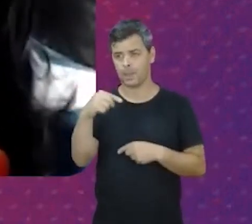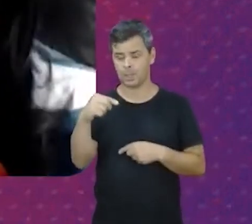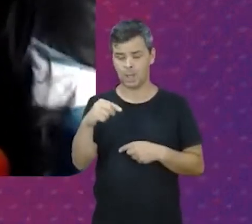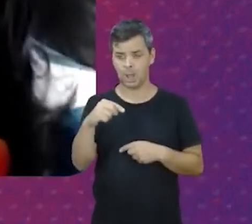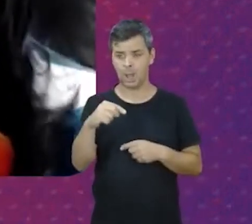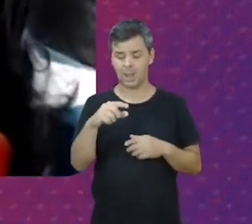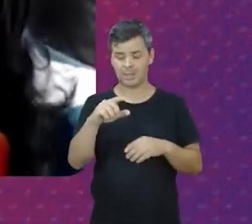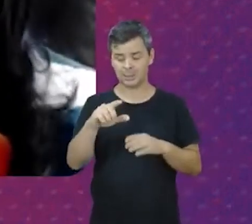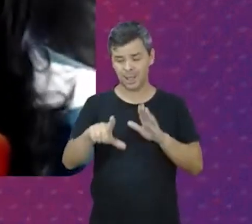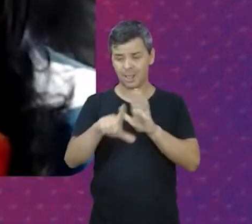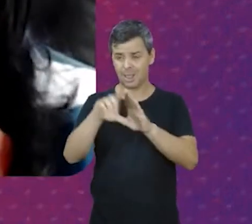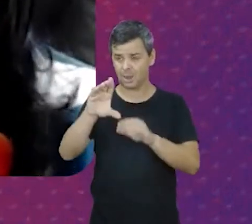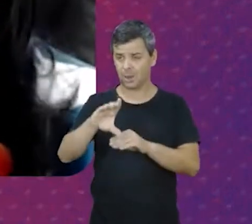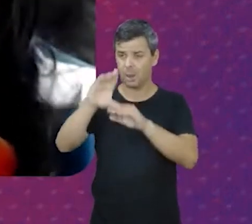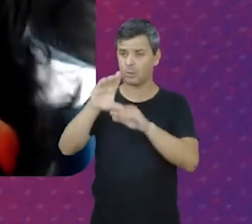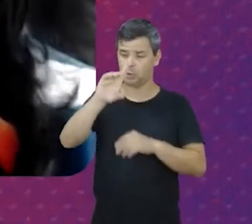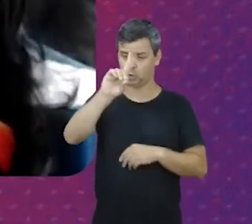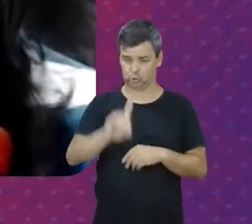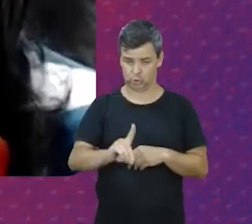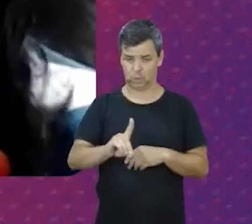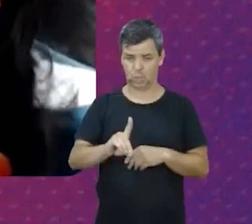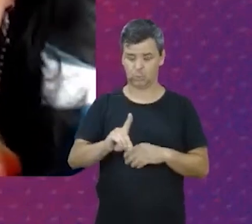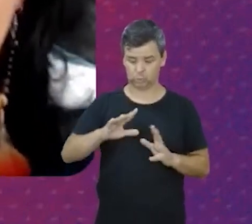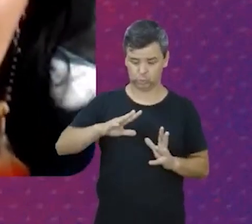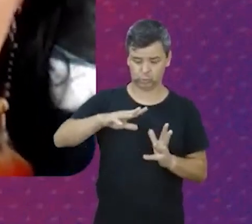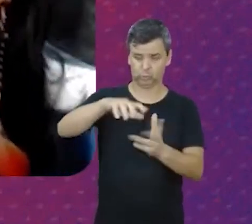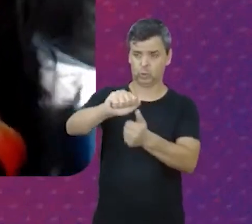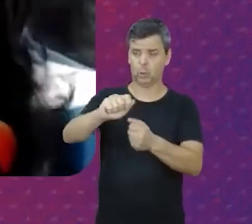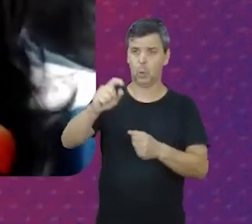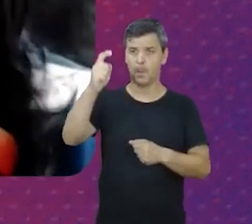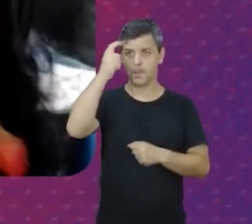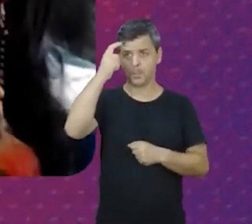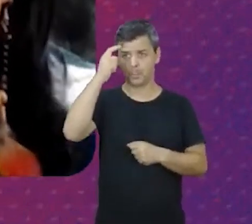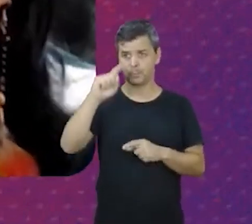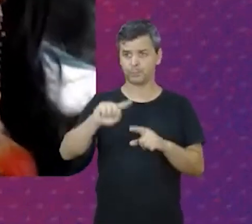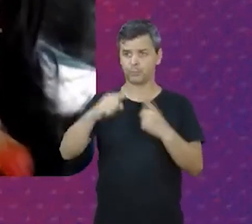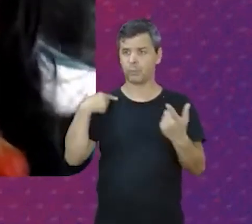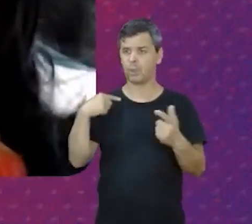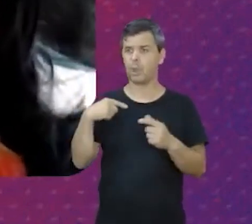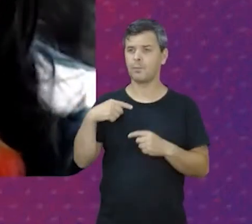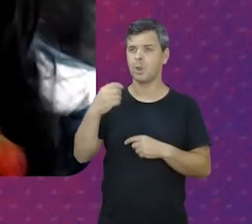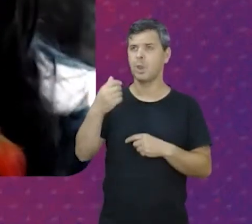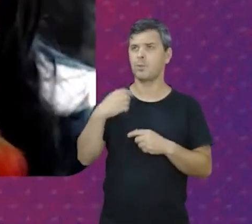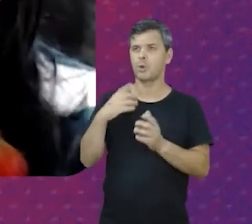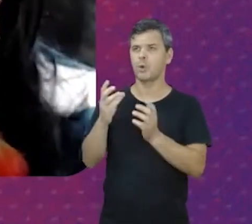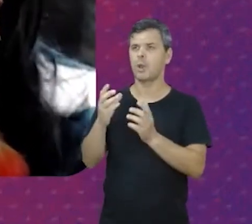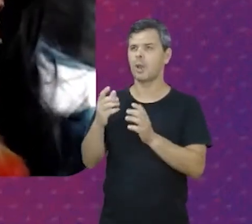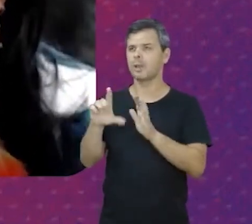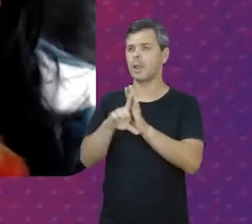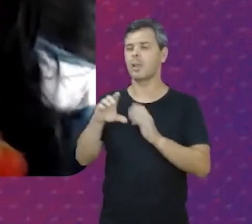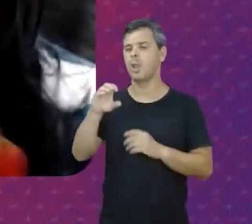norma, essa lei, né, esse direito internacional, que foi pensado também pela Convenção 169